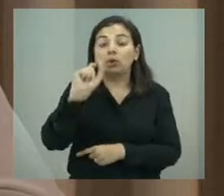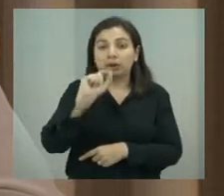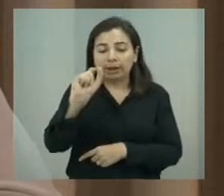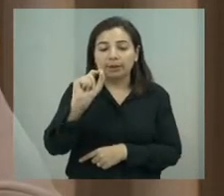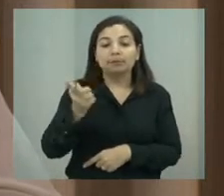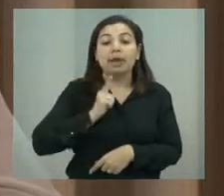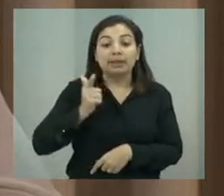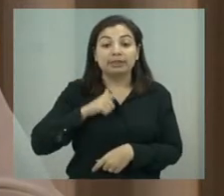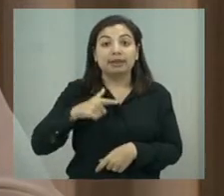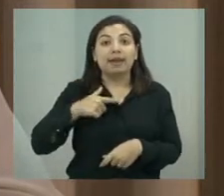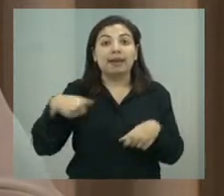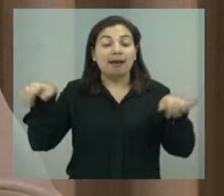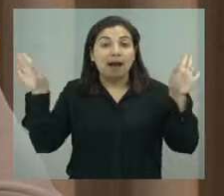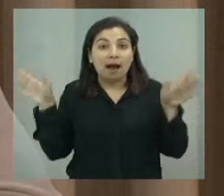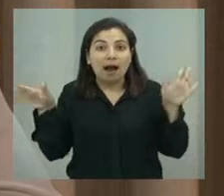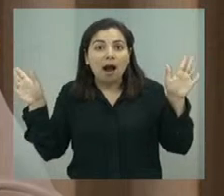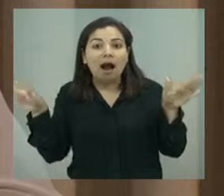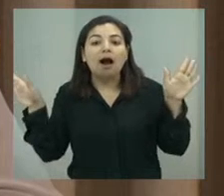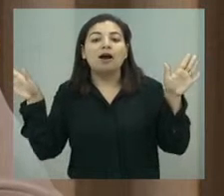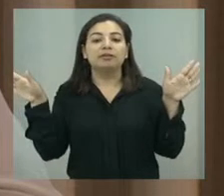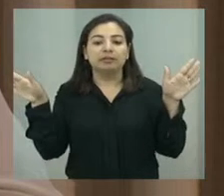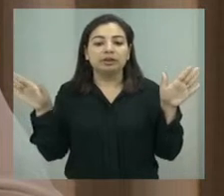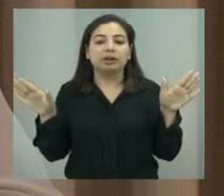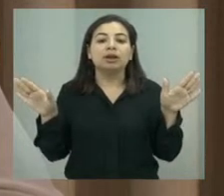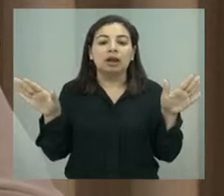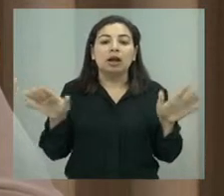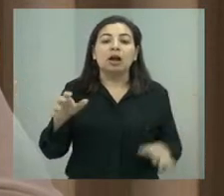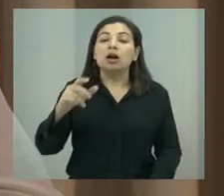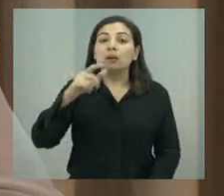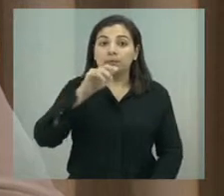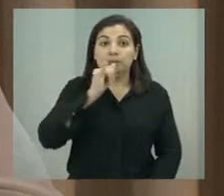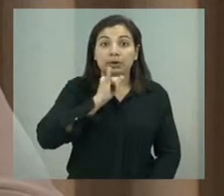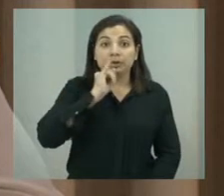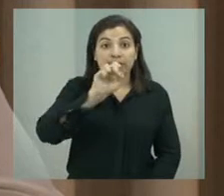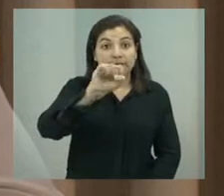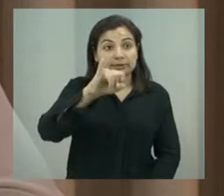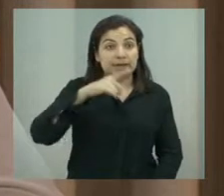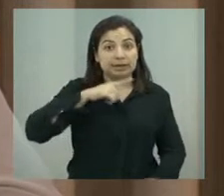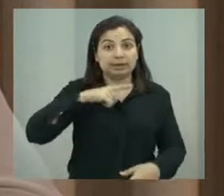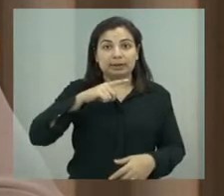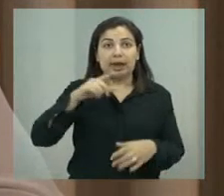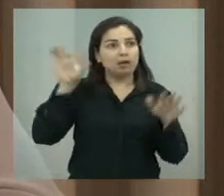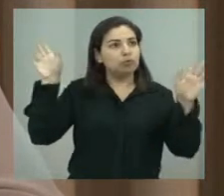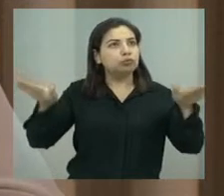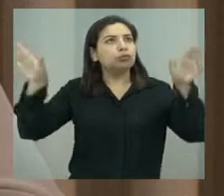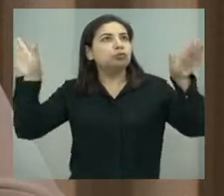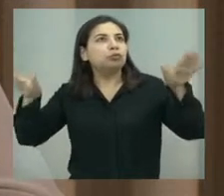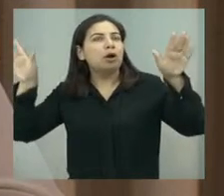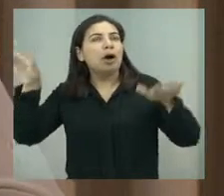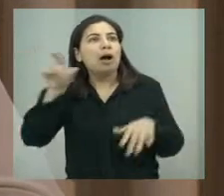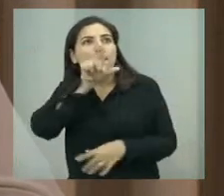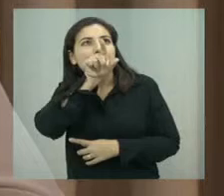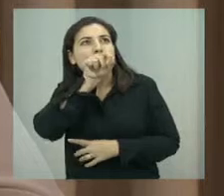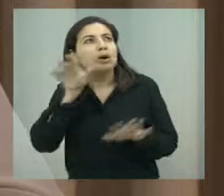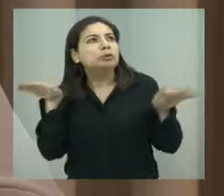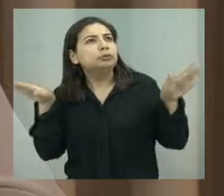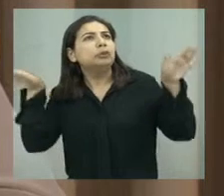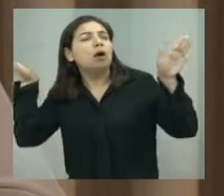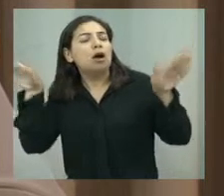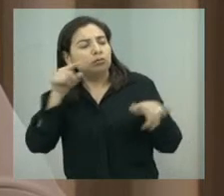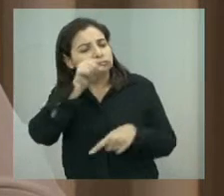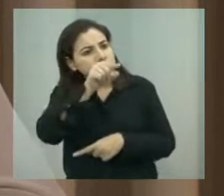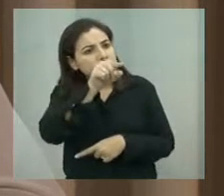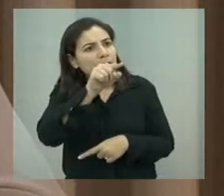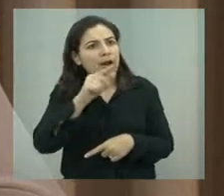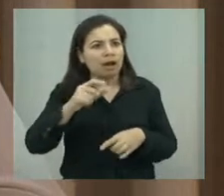aves, elas não ficam nas regiões onde tem cachoeiras por conta do ruído. Então, você imagina também como o